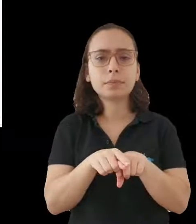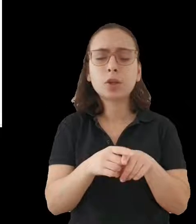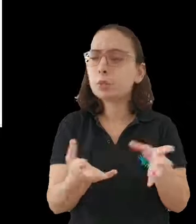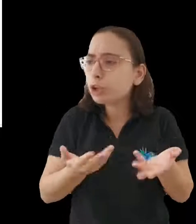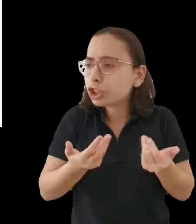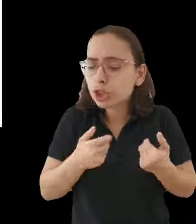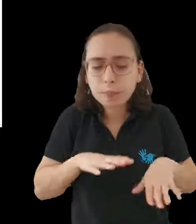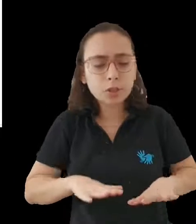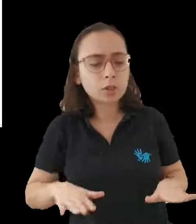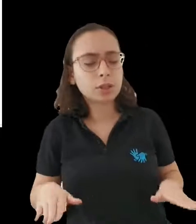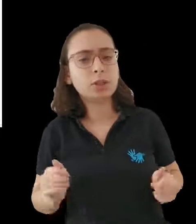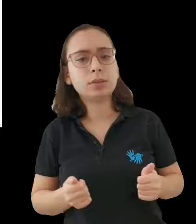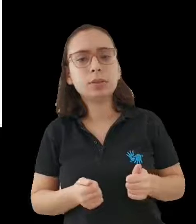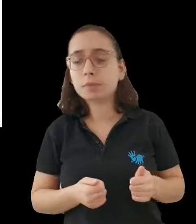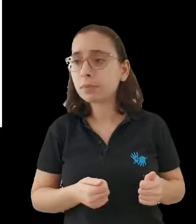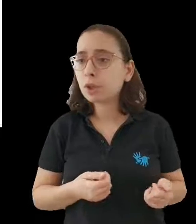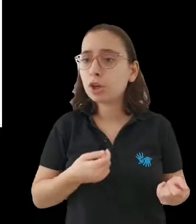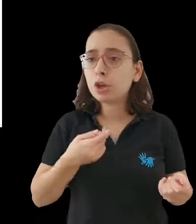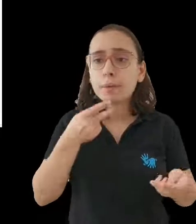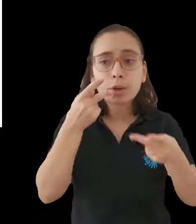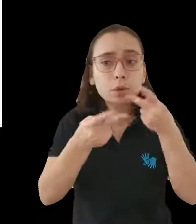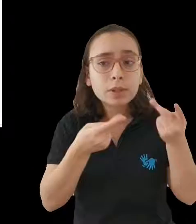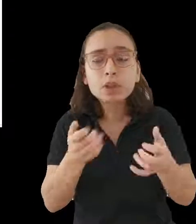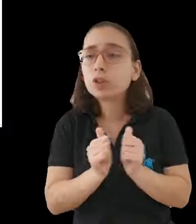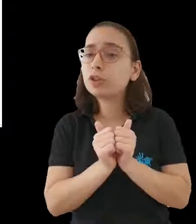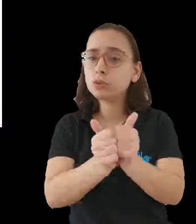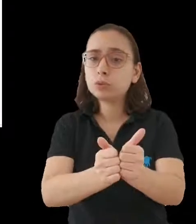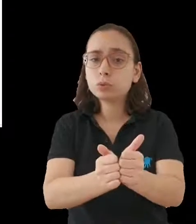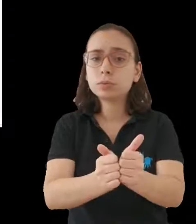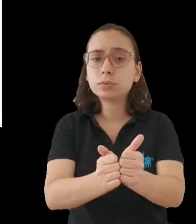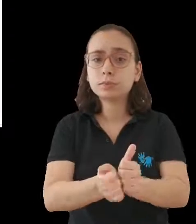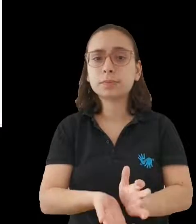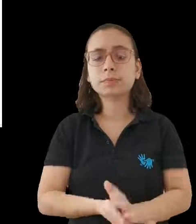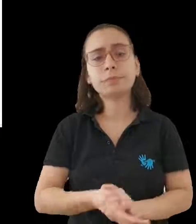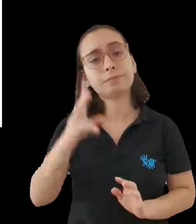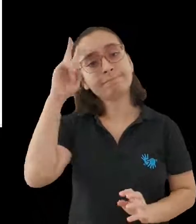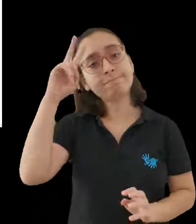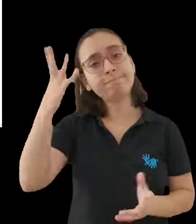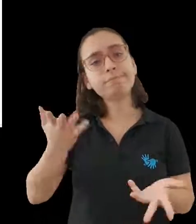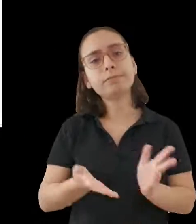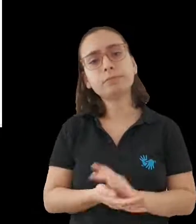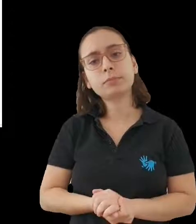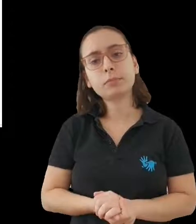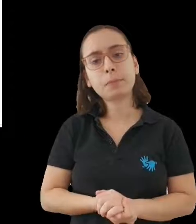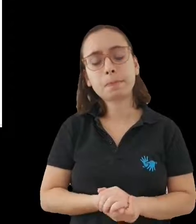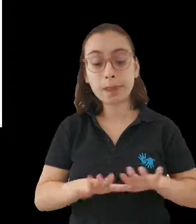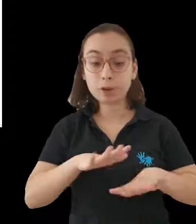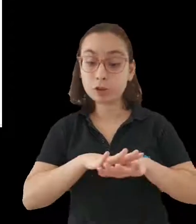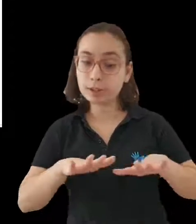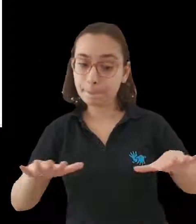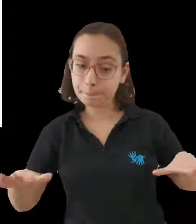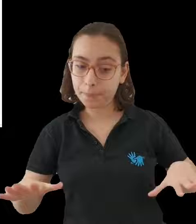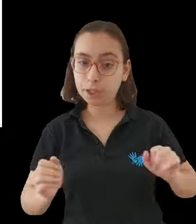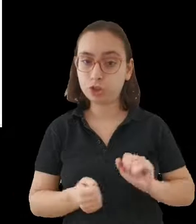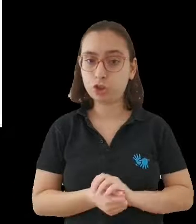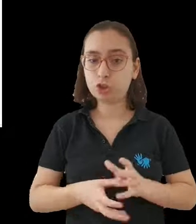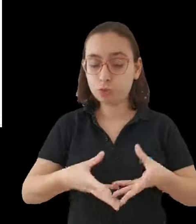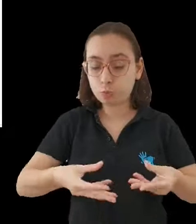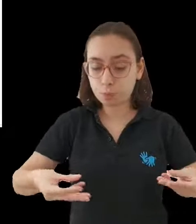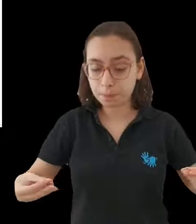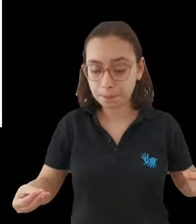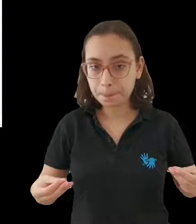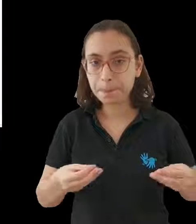que a gente pode chamar as crianças para contar a história com a gente. Deixa eu descer aqui, porque eu quero chegar no tapete,